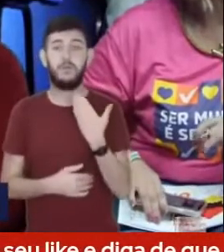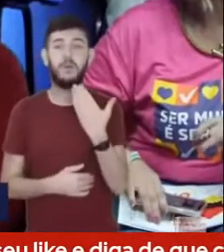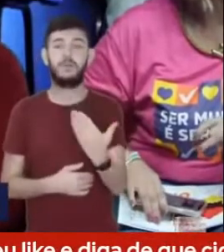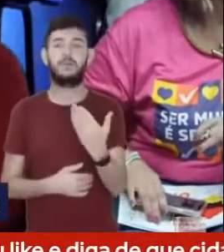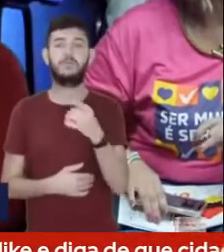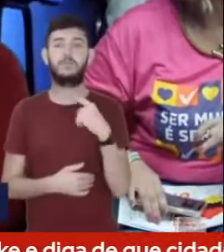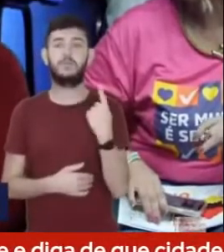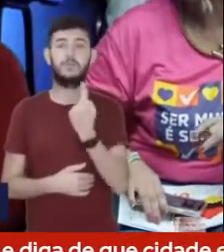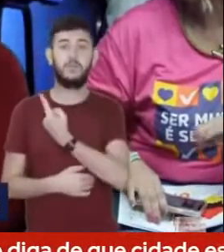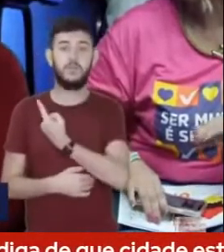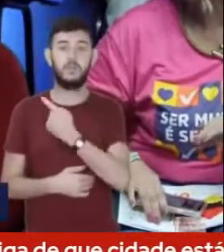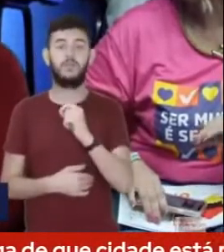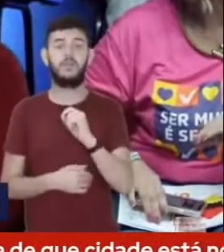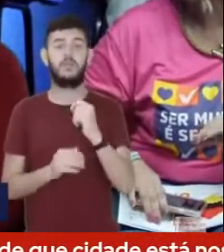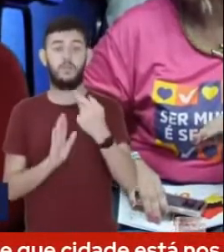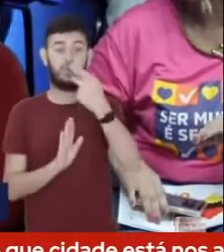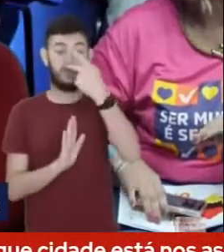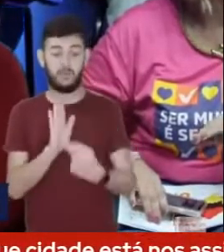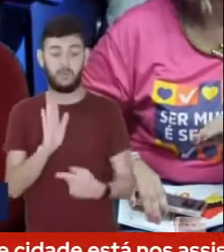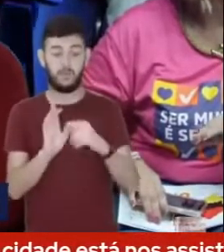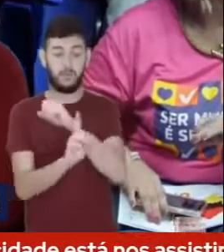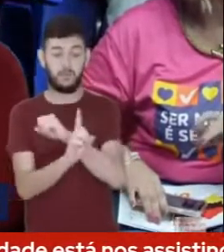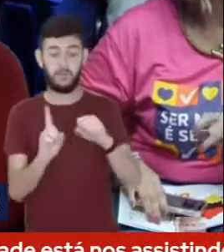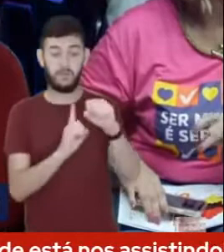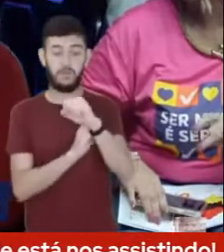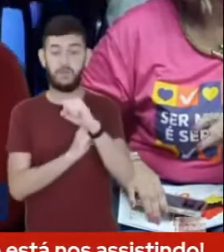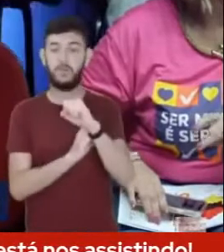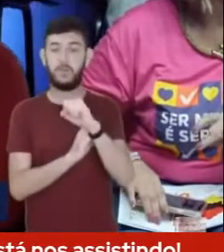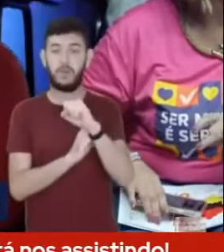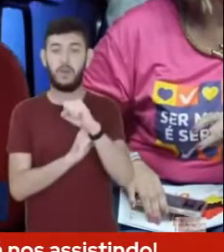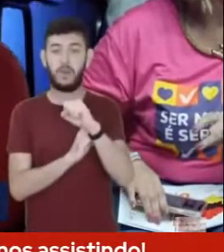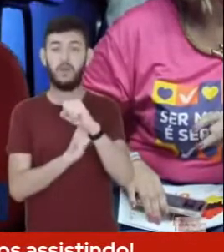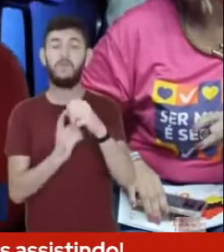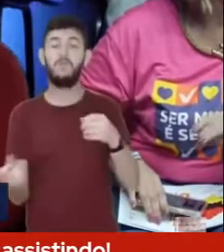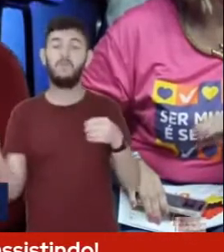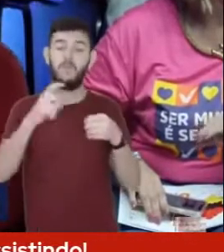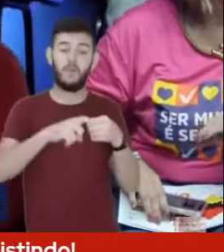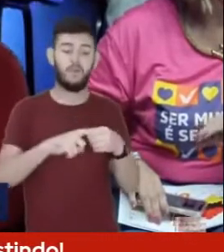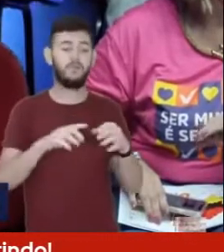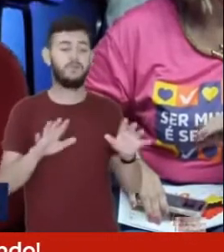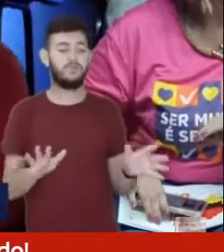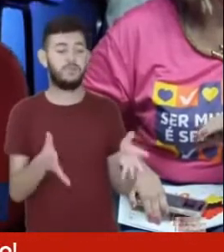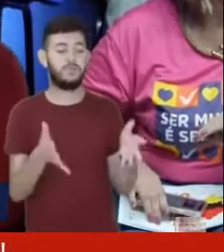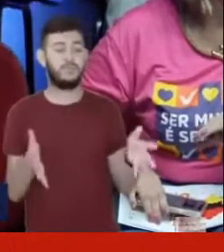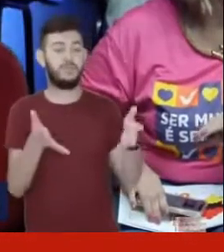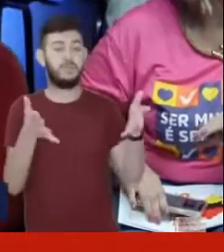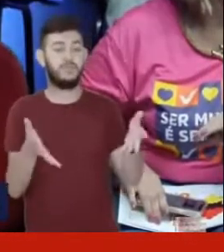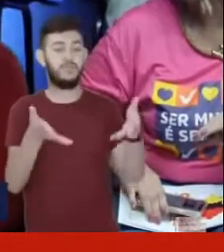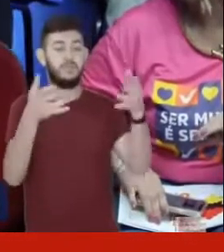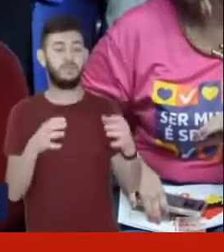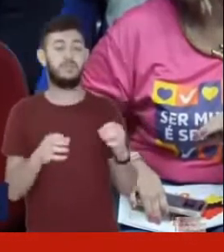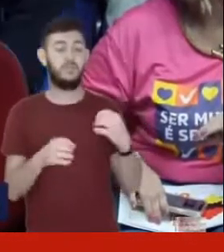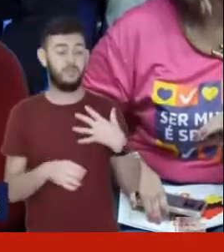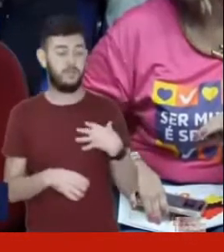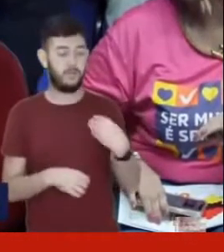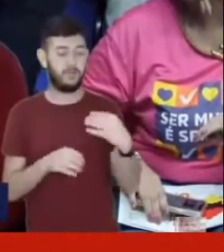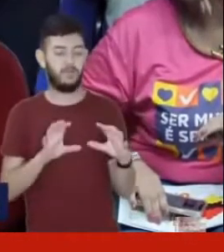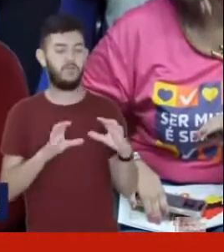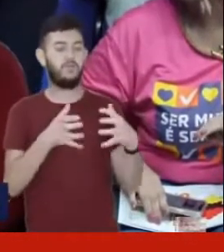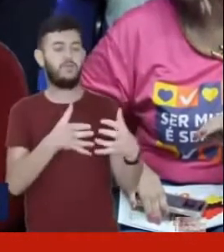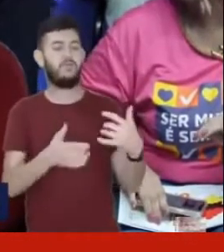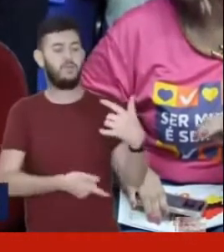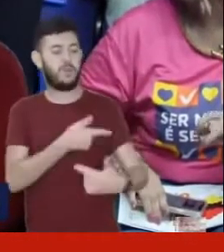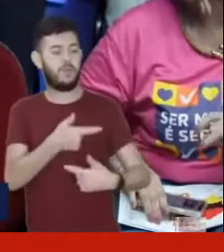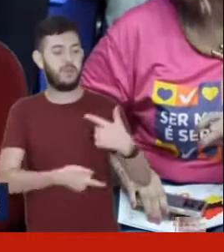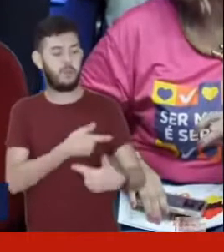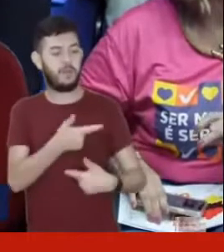programas sociais de verdade, que incentive os filhos da classe trabalhadora a estudar, que incentive os